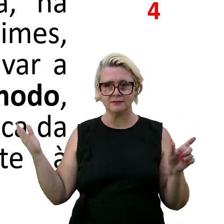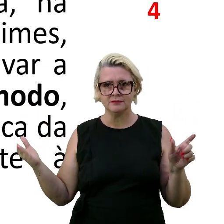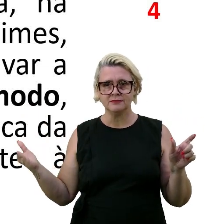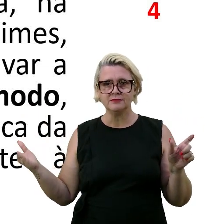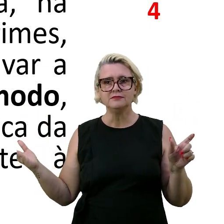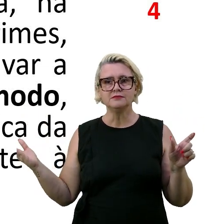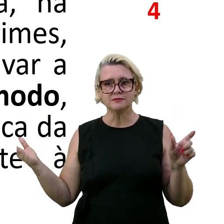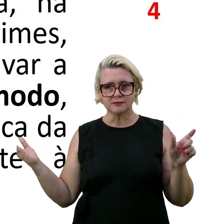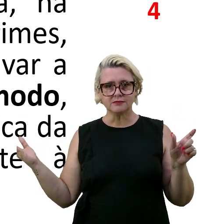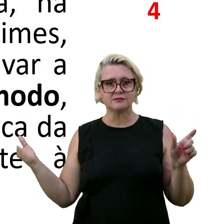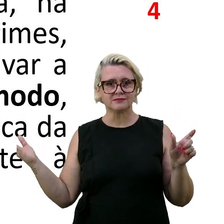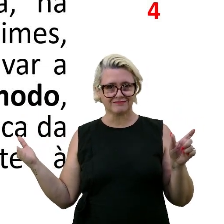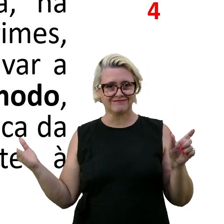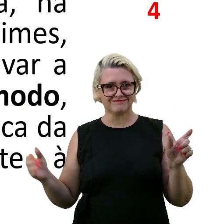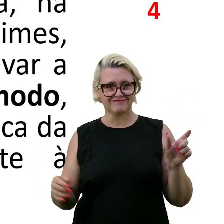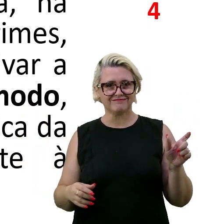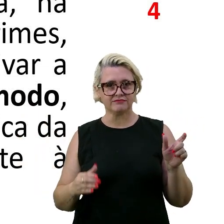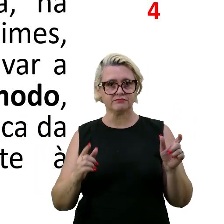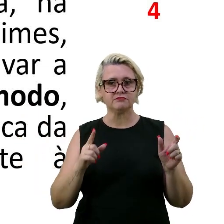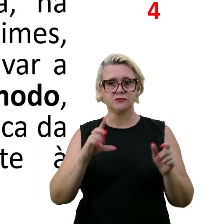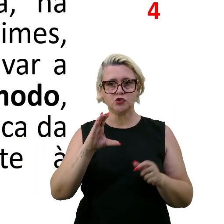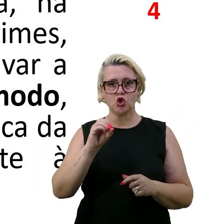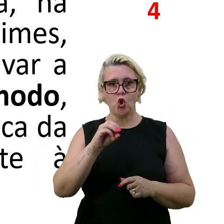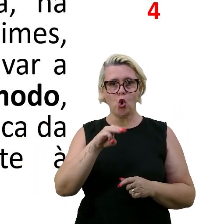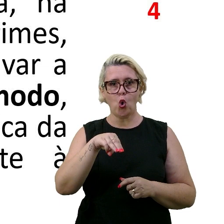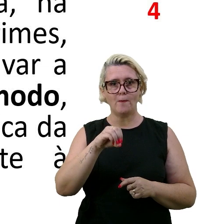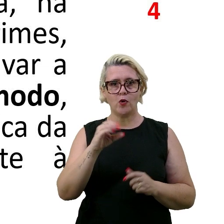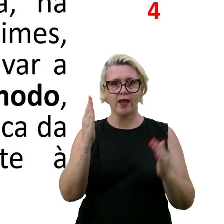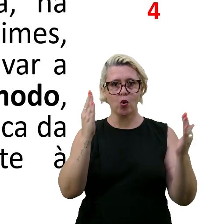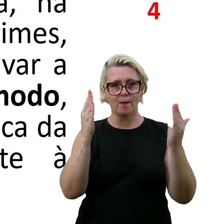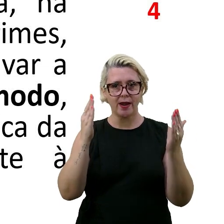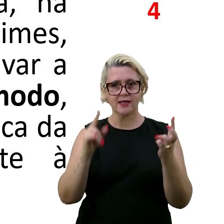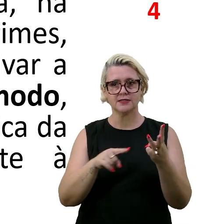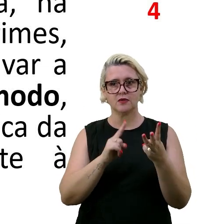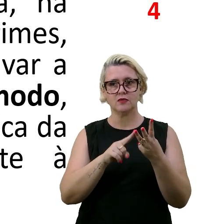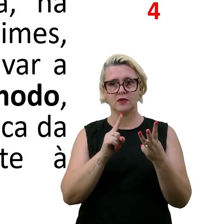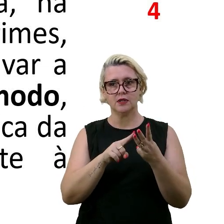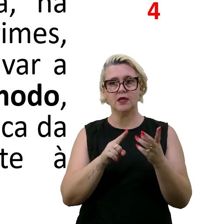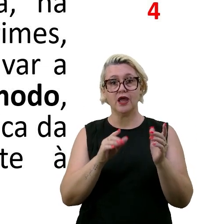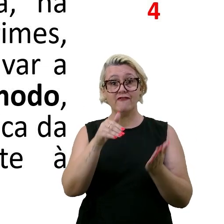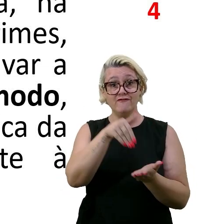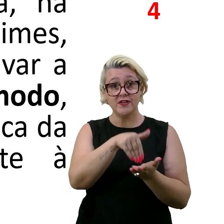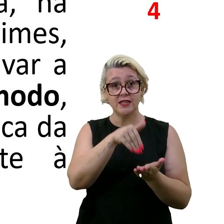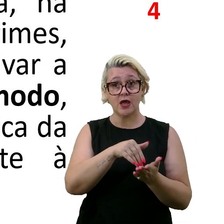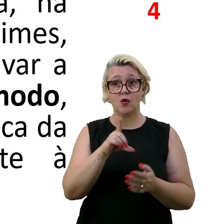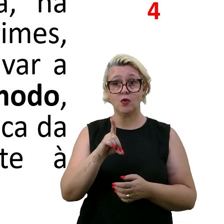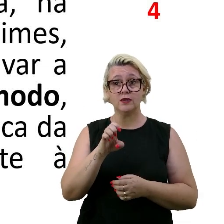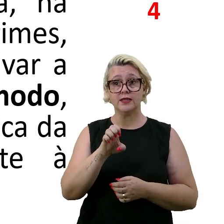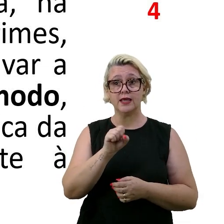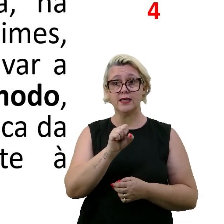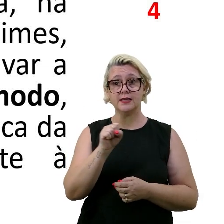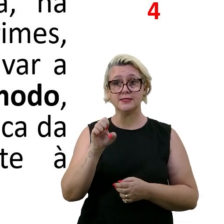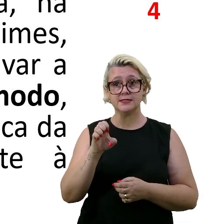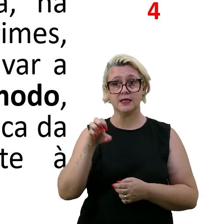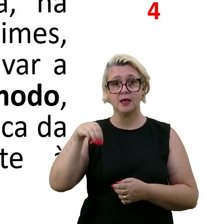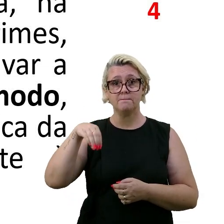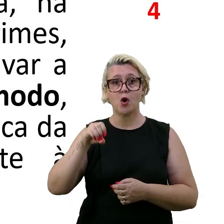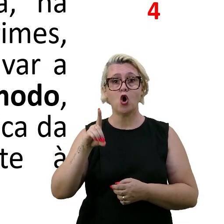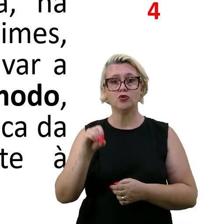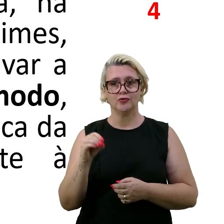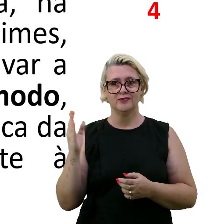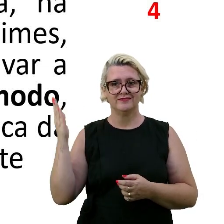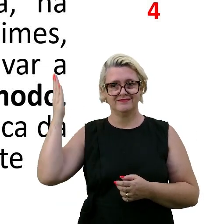um operador, né, de comparação, e eu tenho desse modo para finalizar. Olha quantos aqui, aqueles,